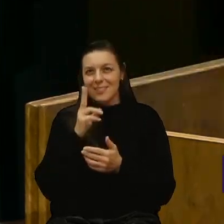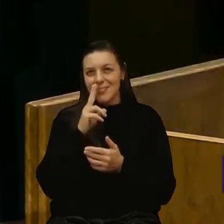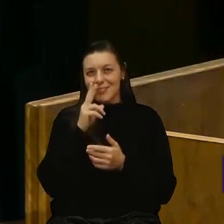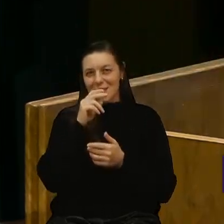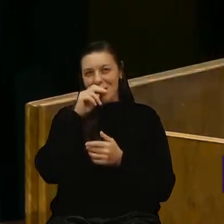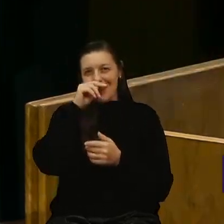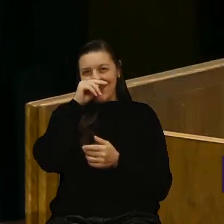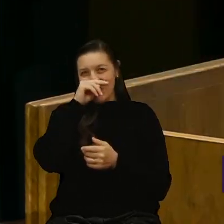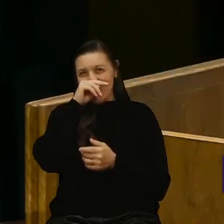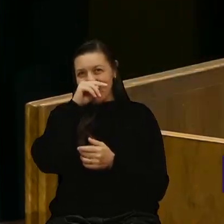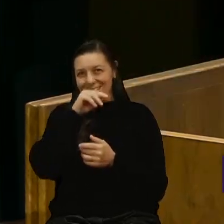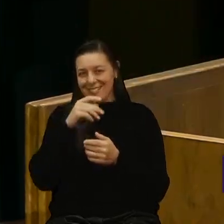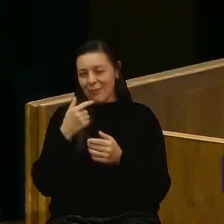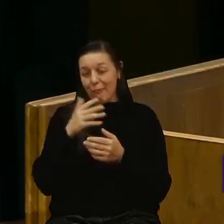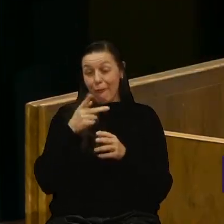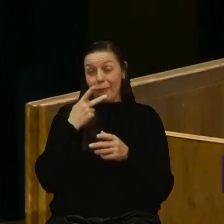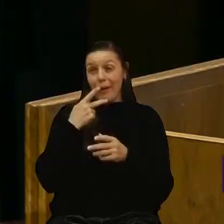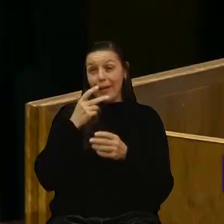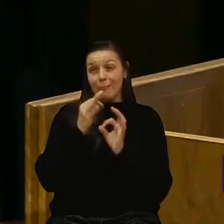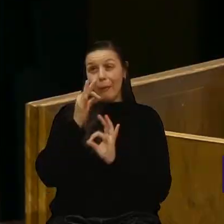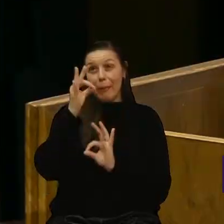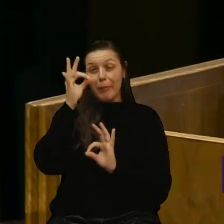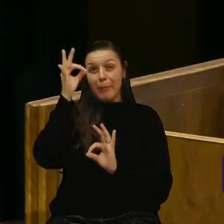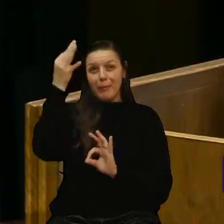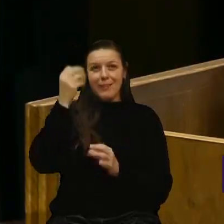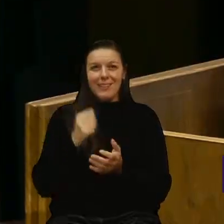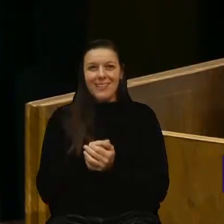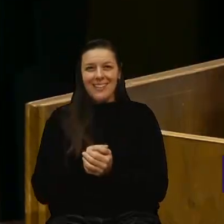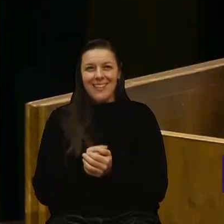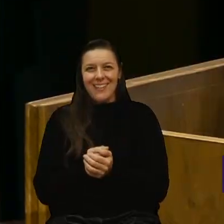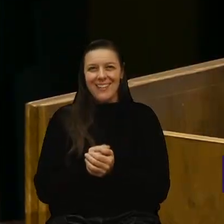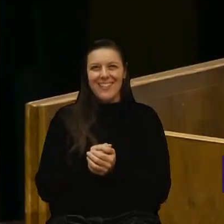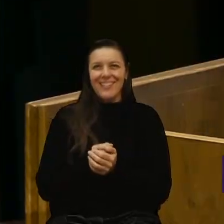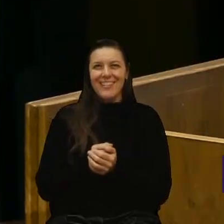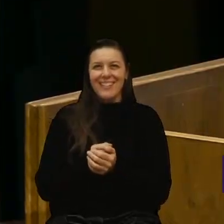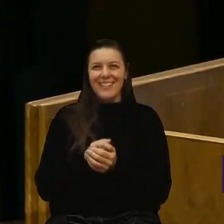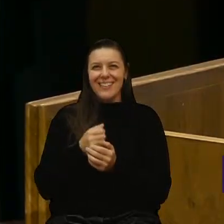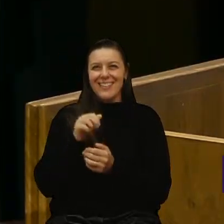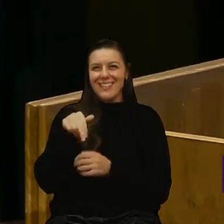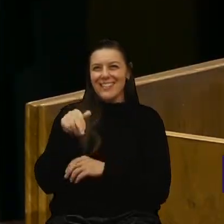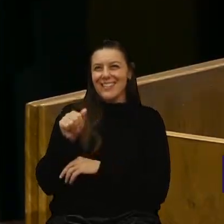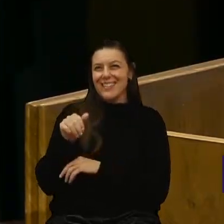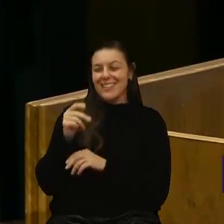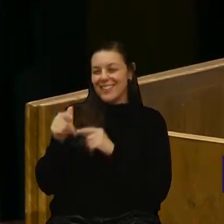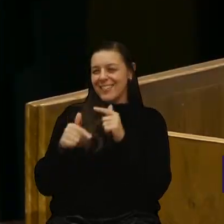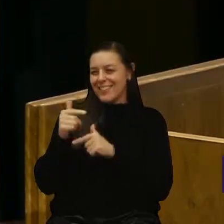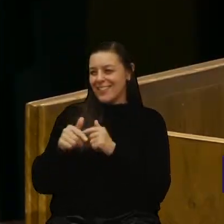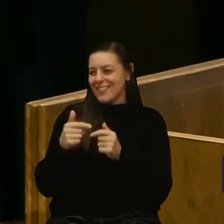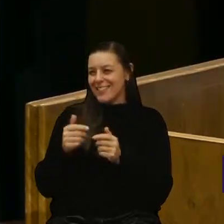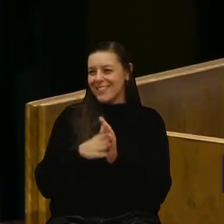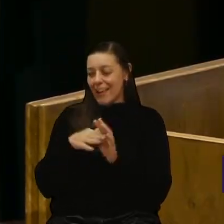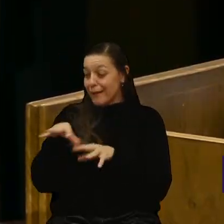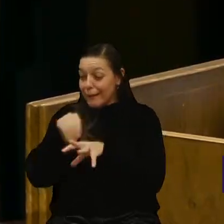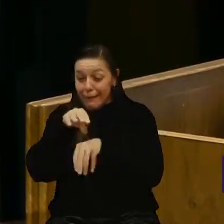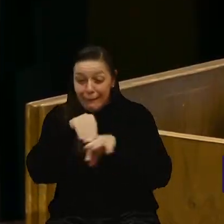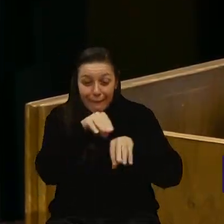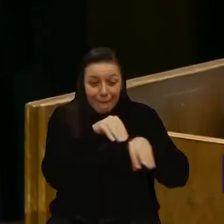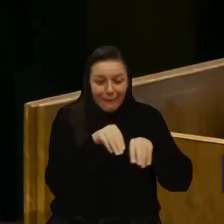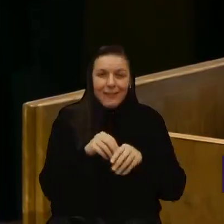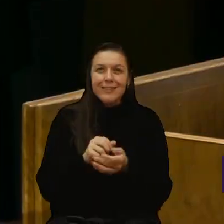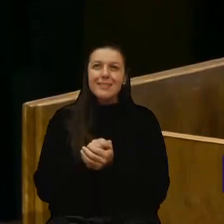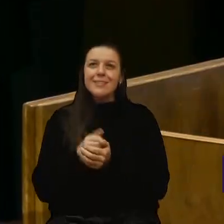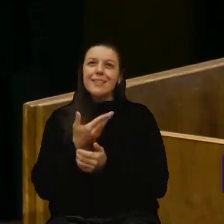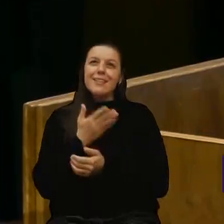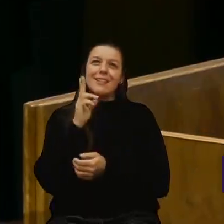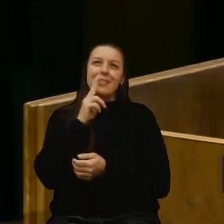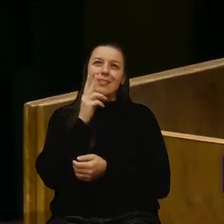cidade. Enfim, sem delongas, os temas que a professora Ana Camardello trabalha, seja dos catadores, lembrava aqui da minha